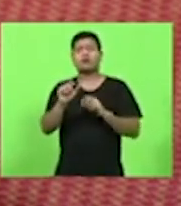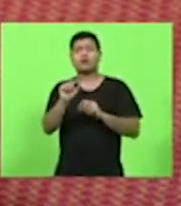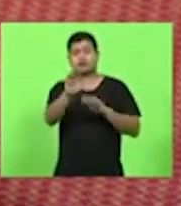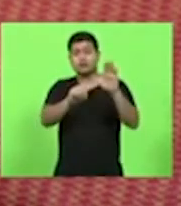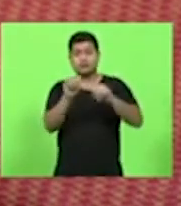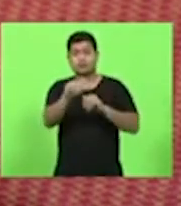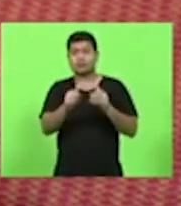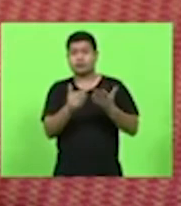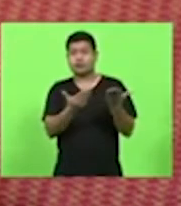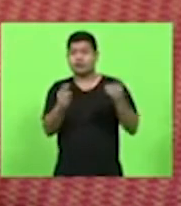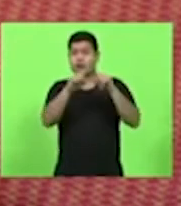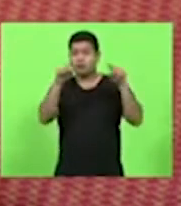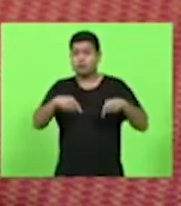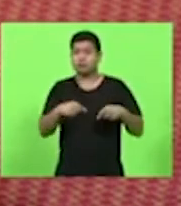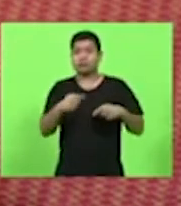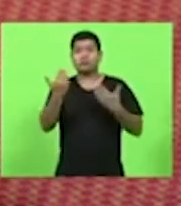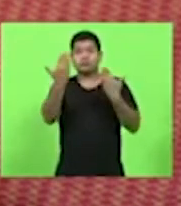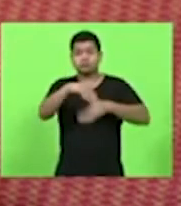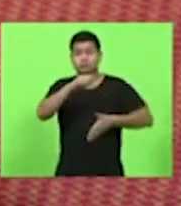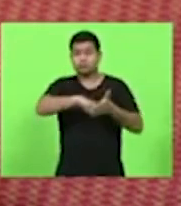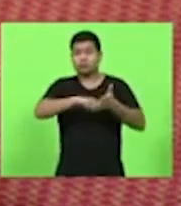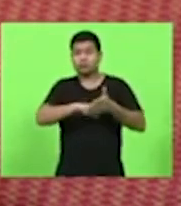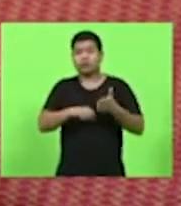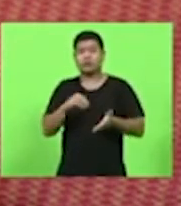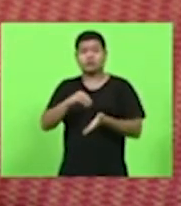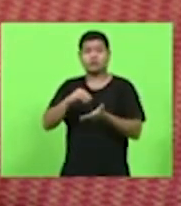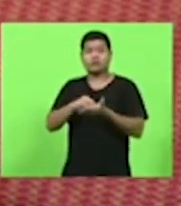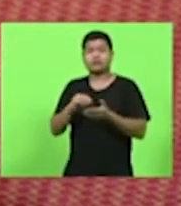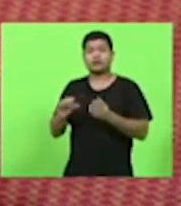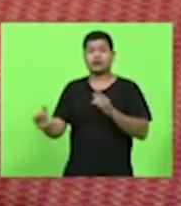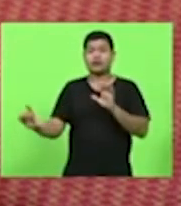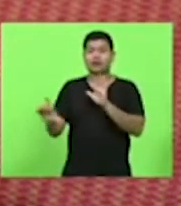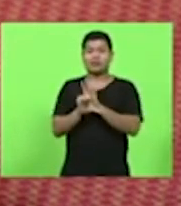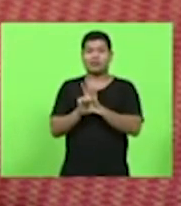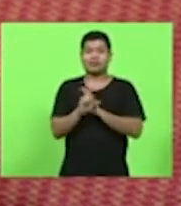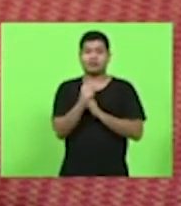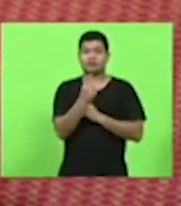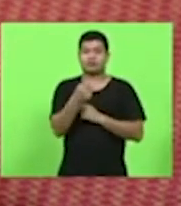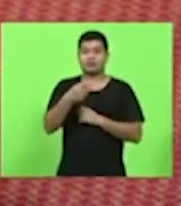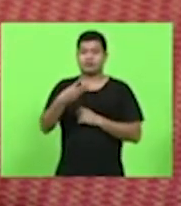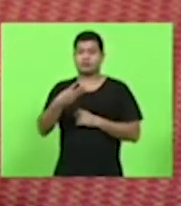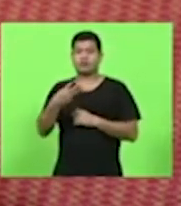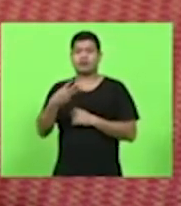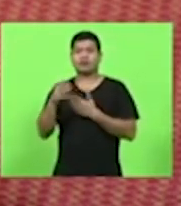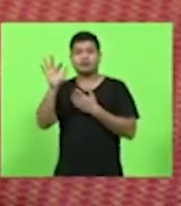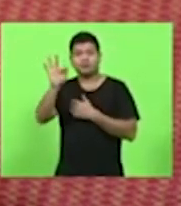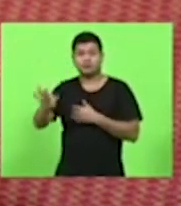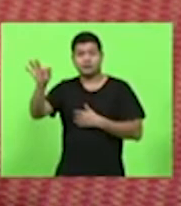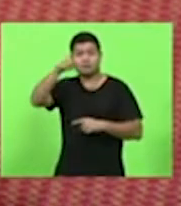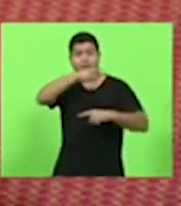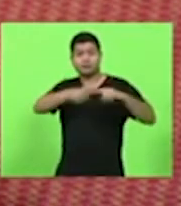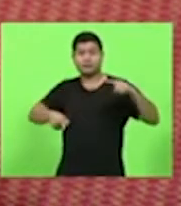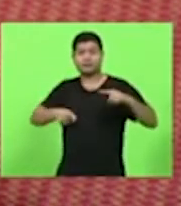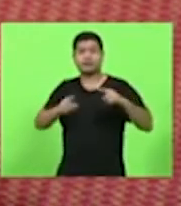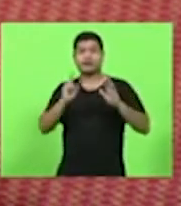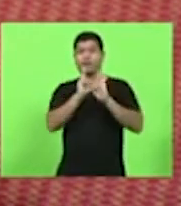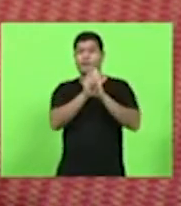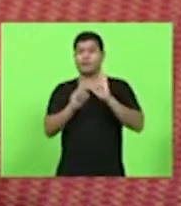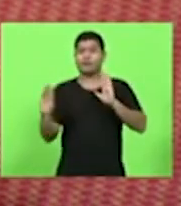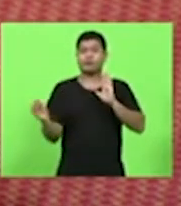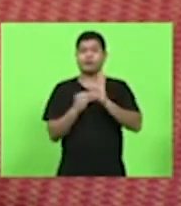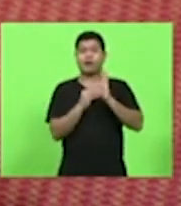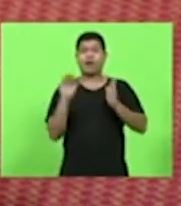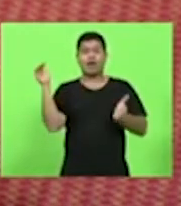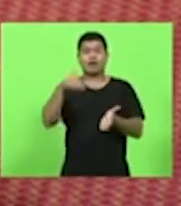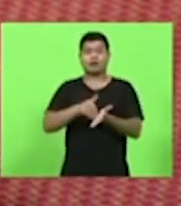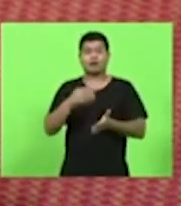só não está ocorrendo em razão da Lei 173 Federal que proíbe as nomeações até